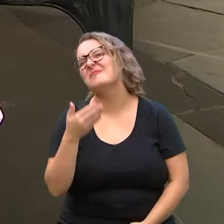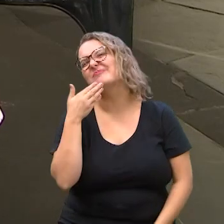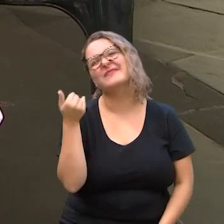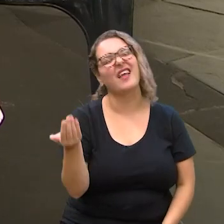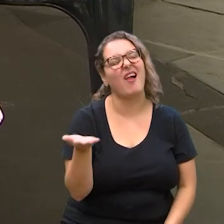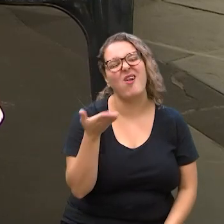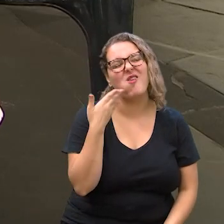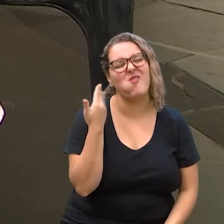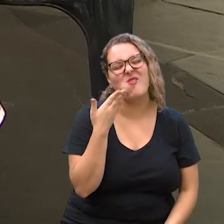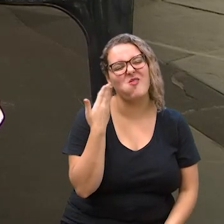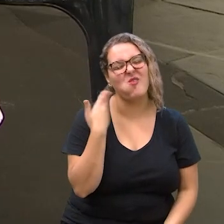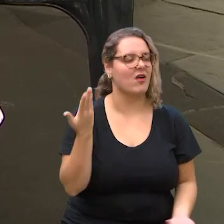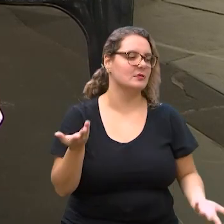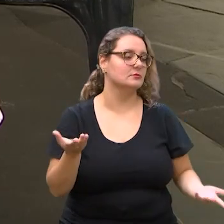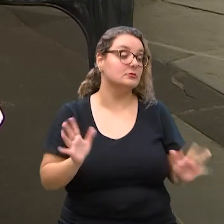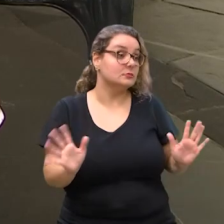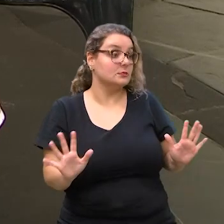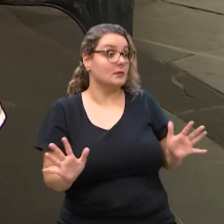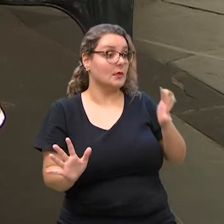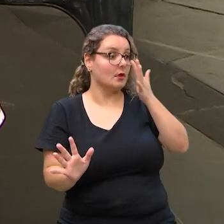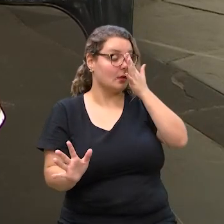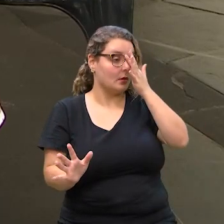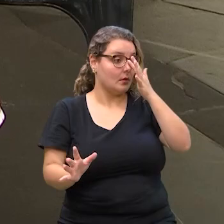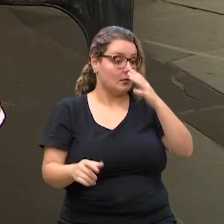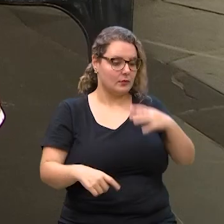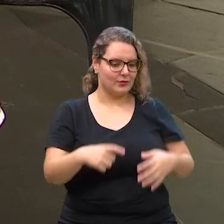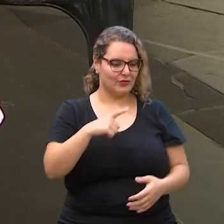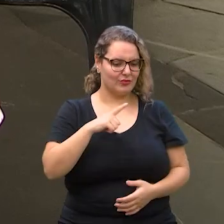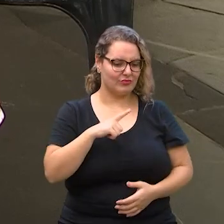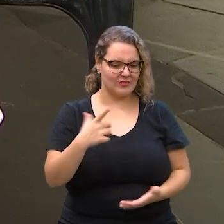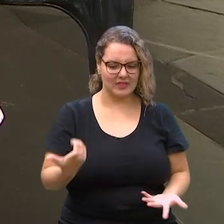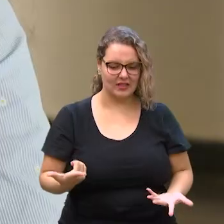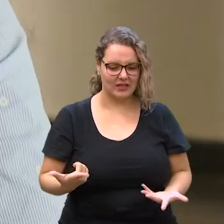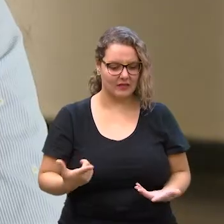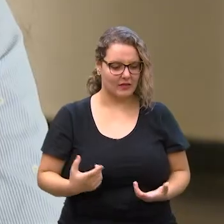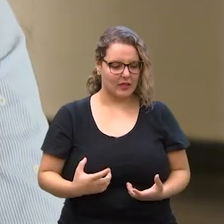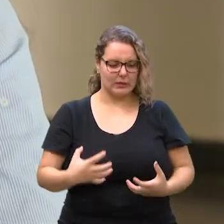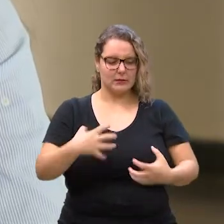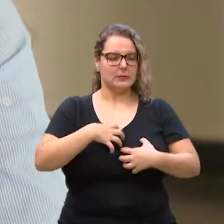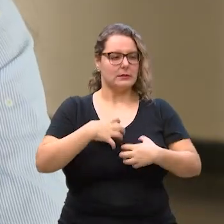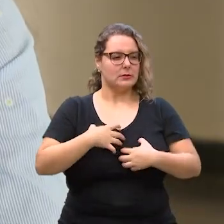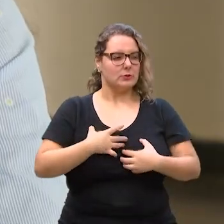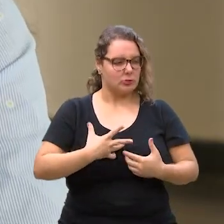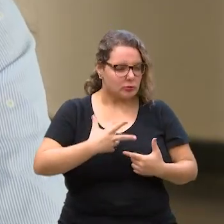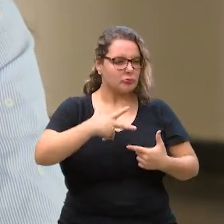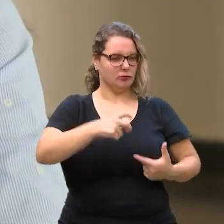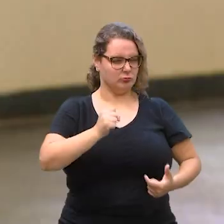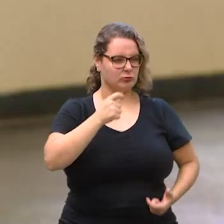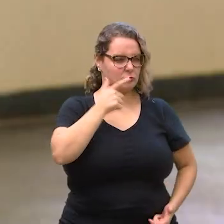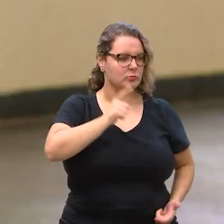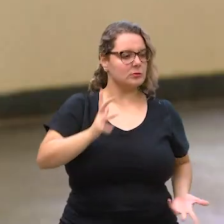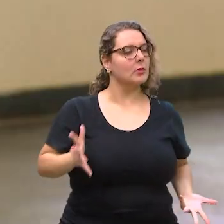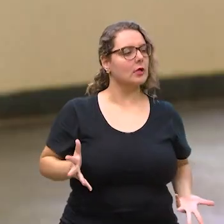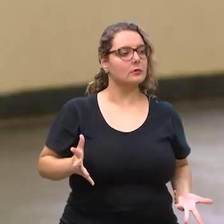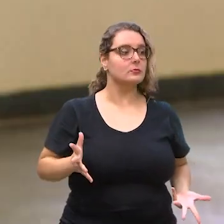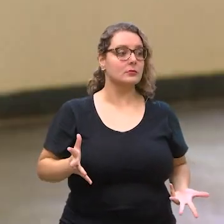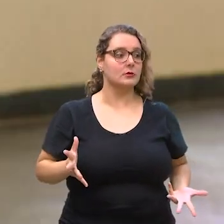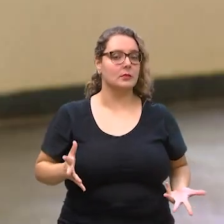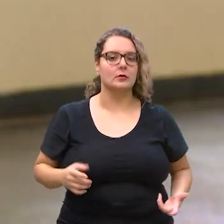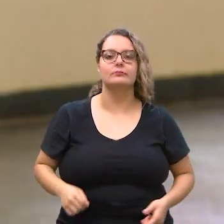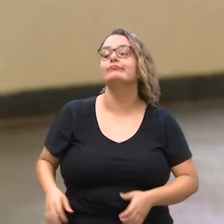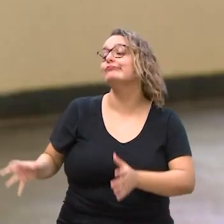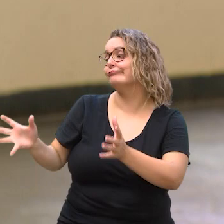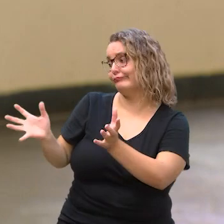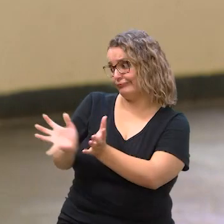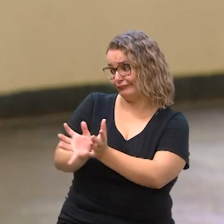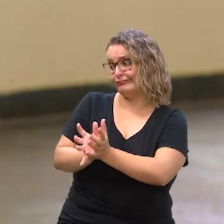fácil e foi isso. Sim. Só, né? Não deu aquela sensação de dever cumprido, realmente. Essa maturidade eu acho que muitas